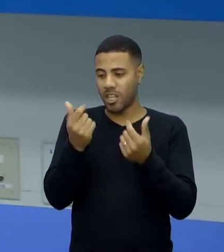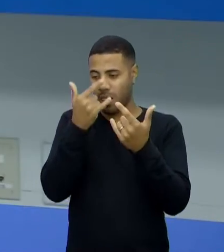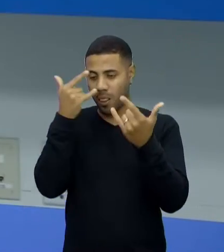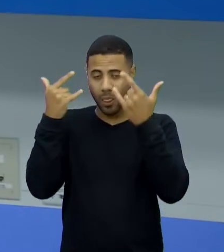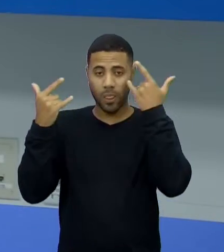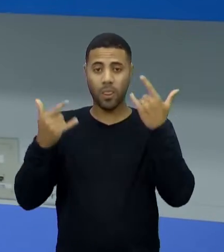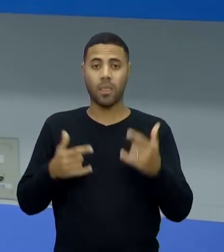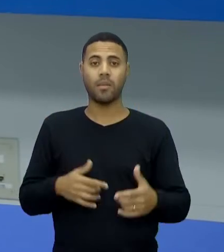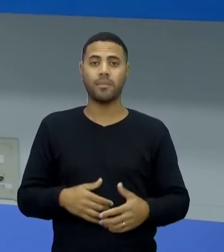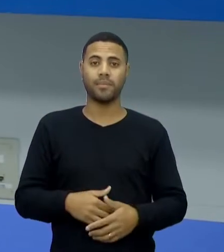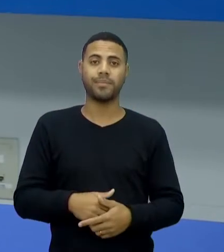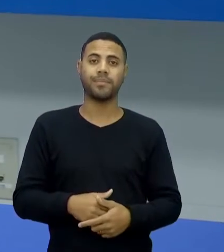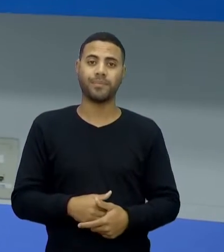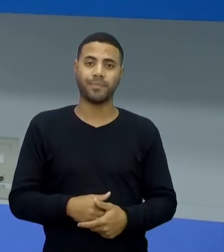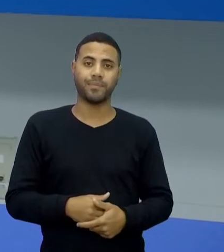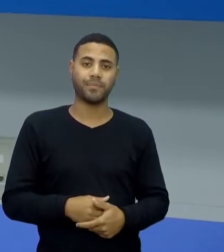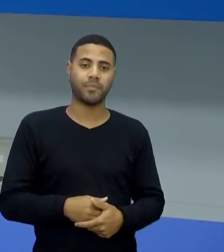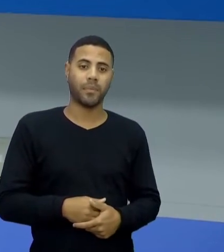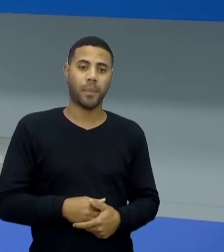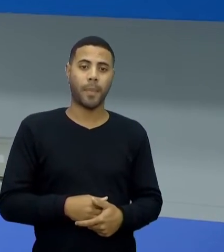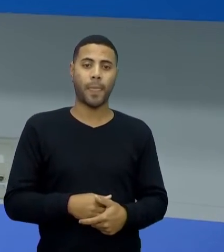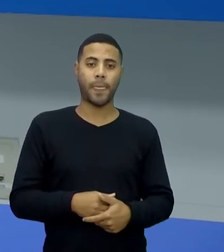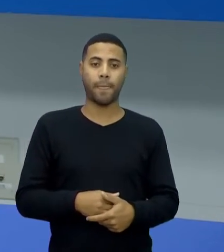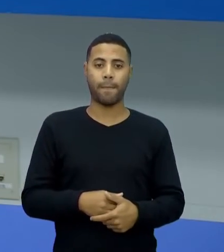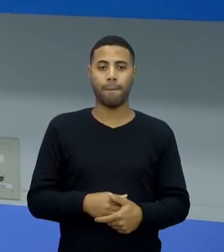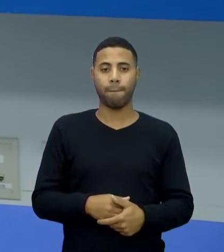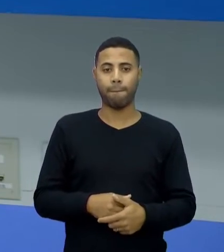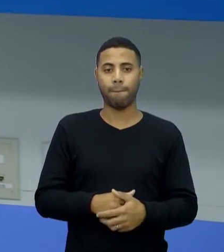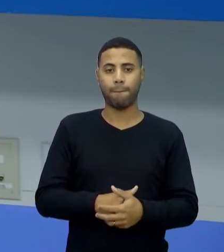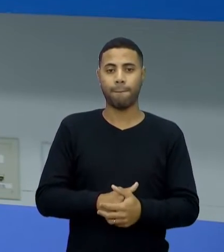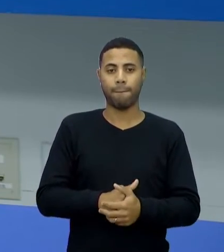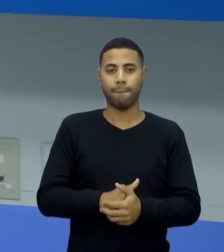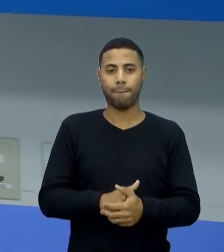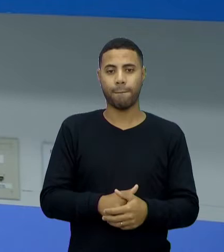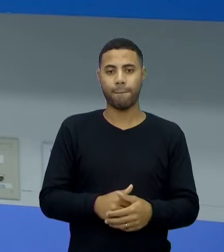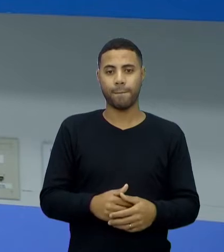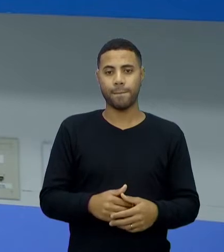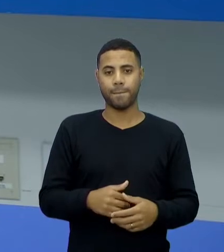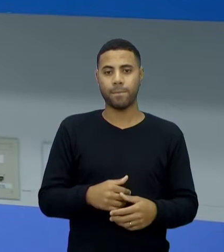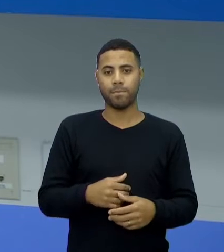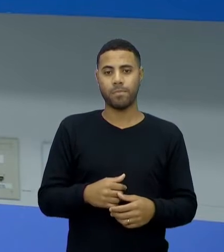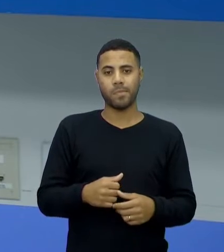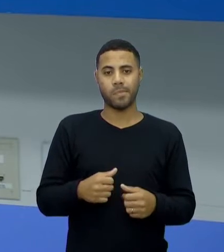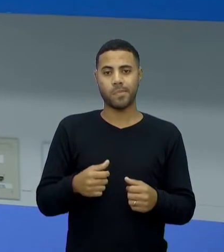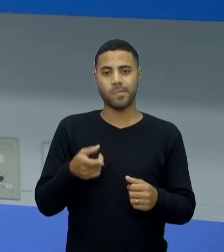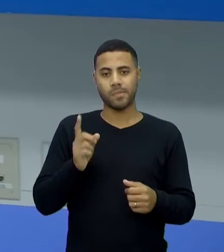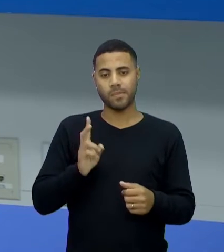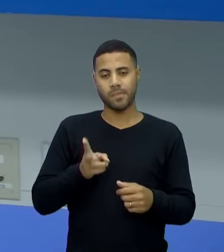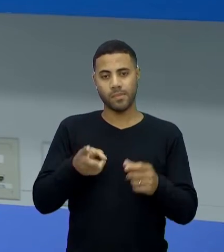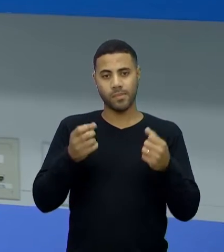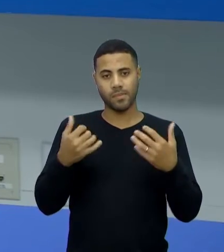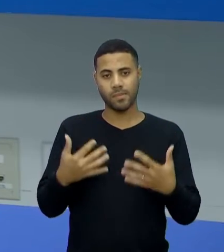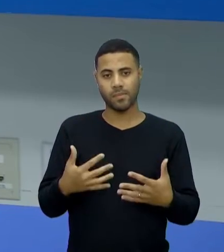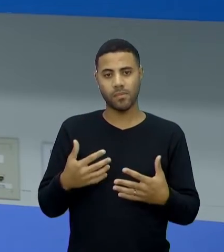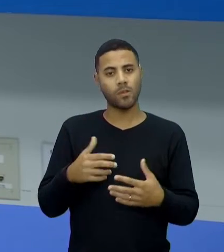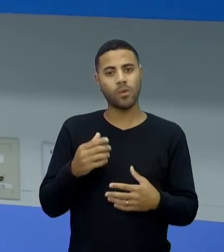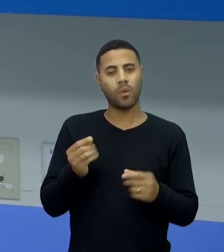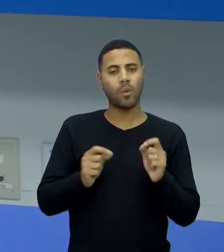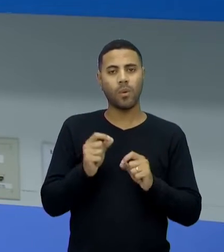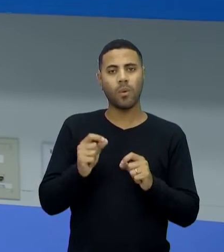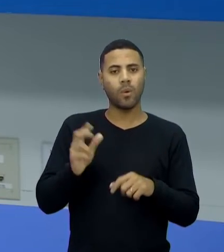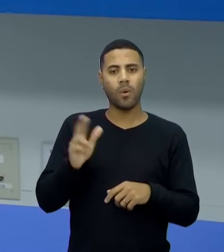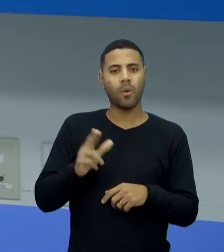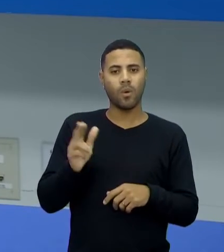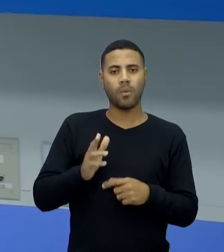com alguma alguma sistematicidade no no nosso cotidiano quem nunca se